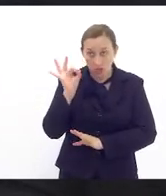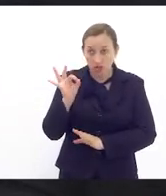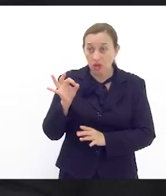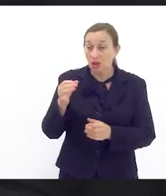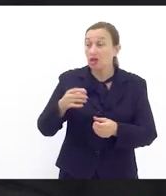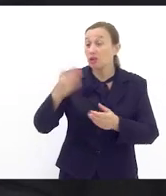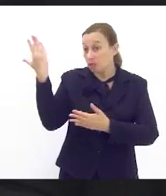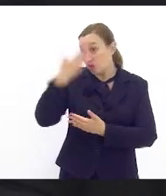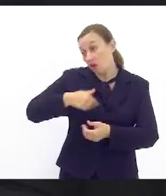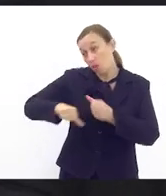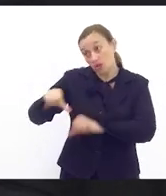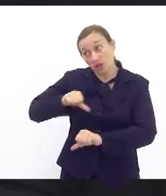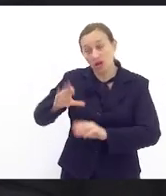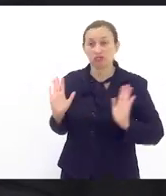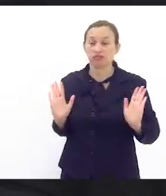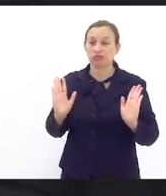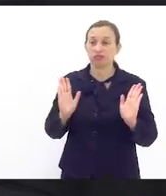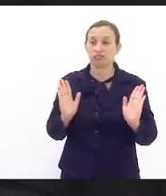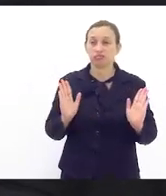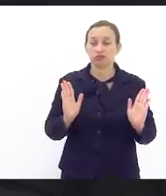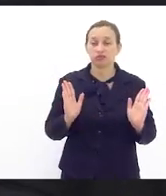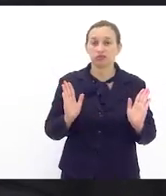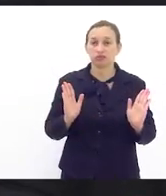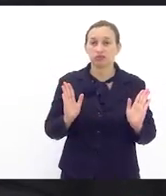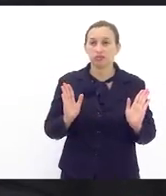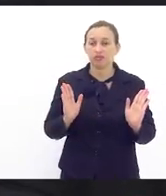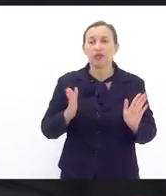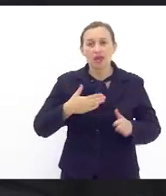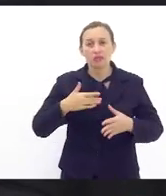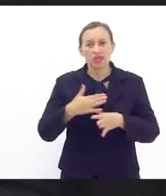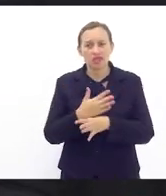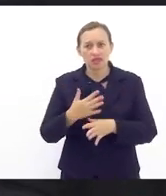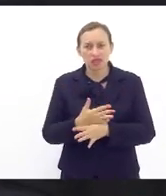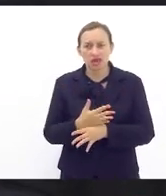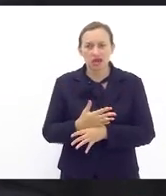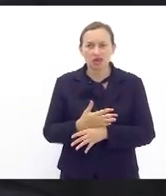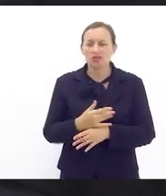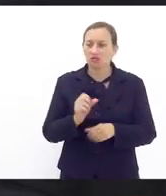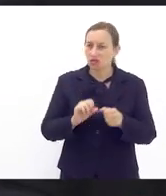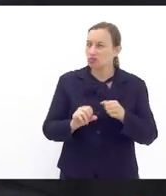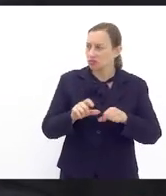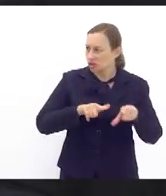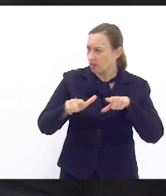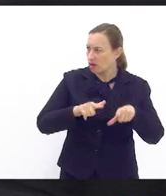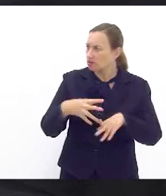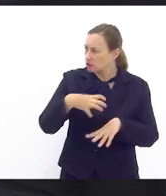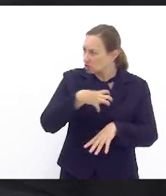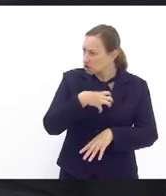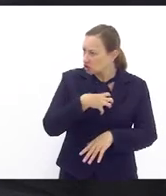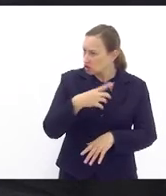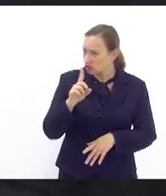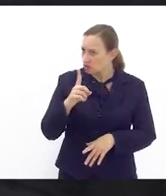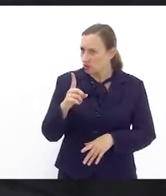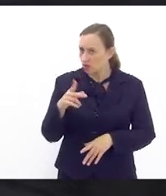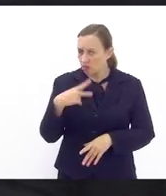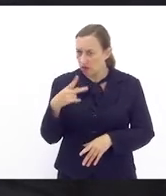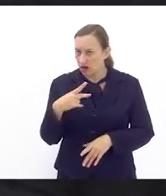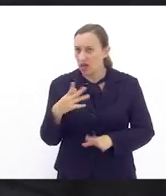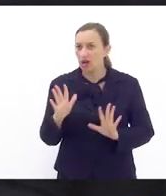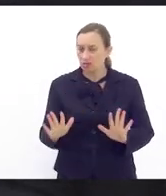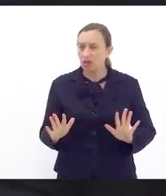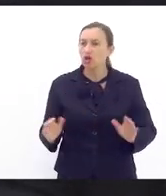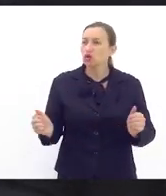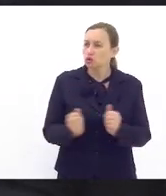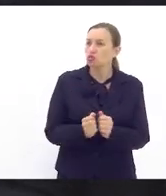se prove o contrário Então aqui peta isso porque na minha cidade recentemente foi feito até um trabalho nesse sentido não vou negar é junto do poder público